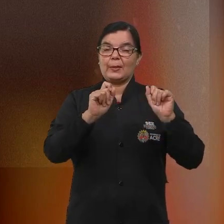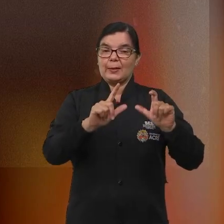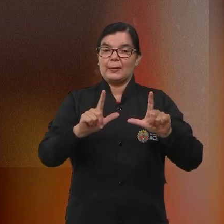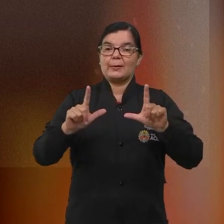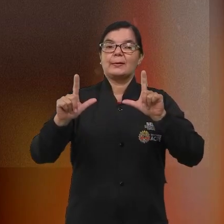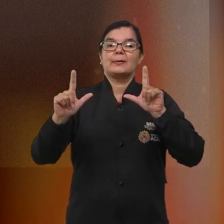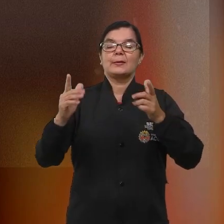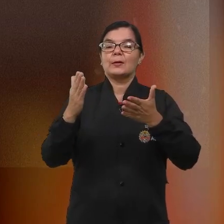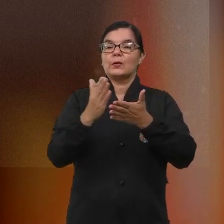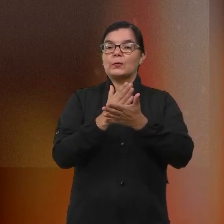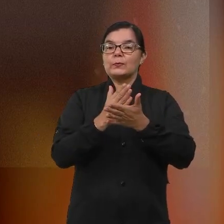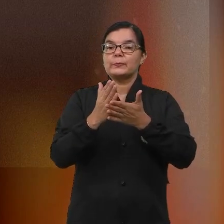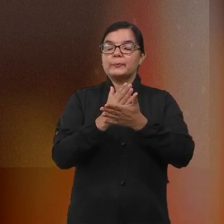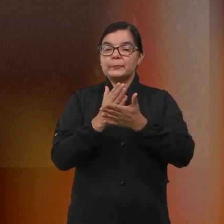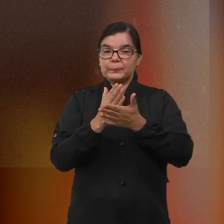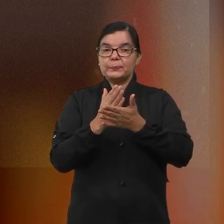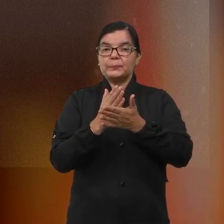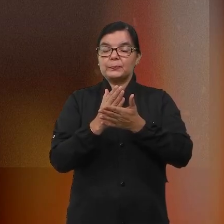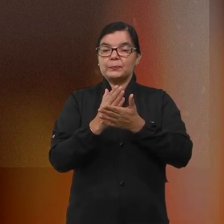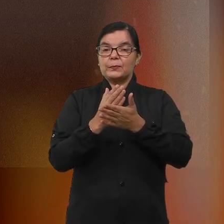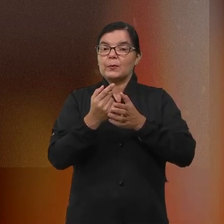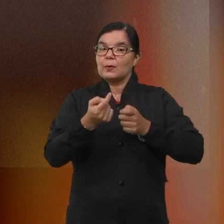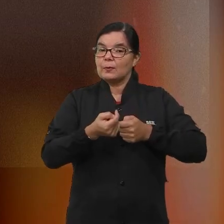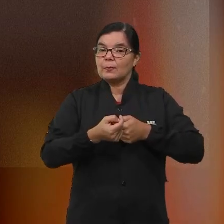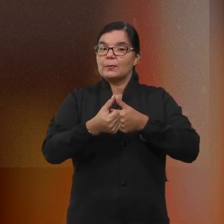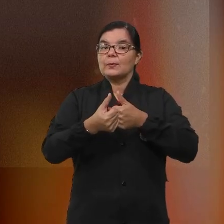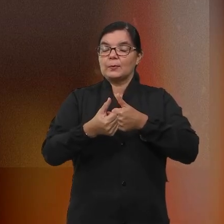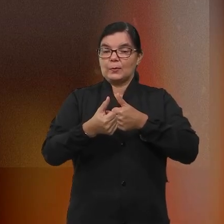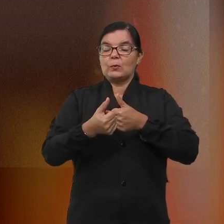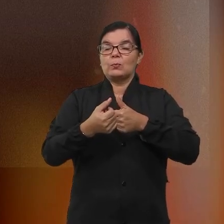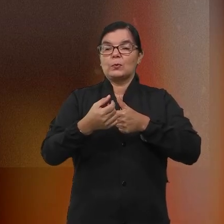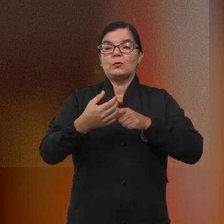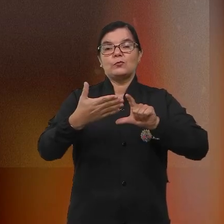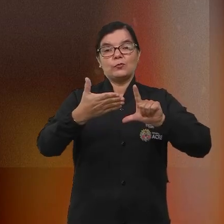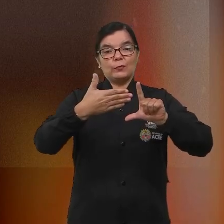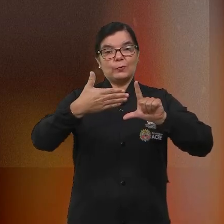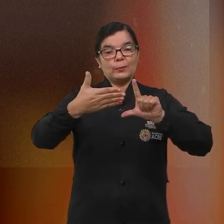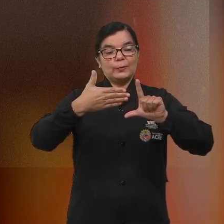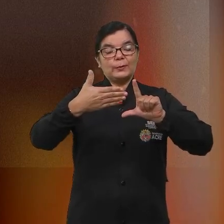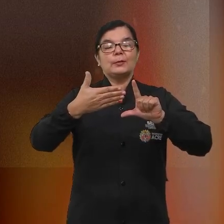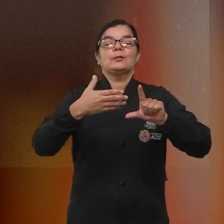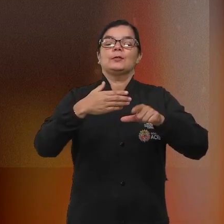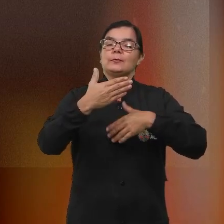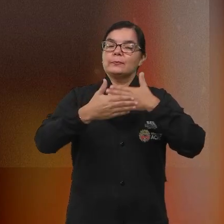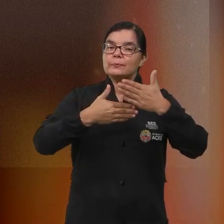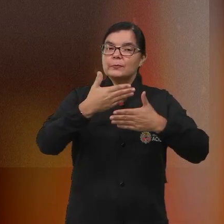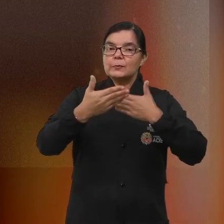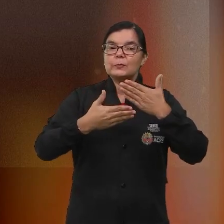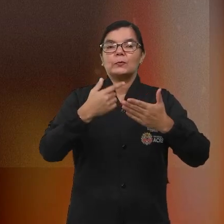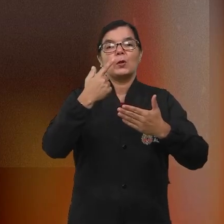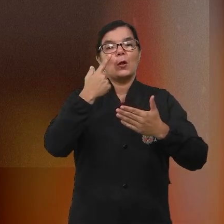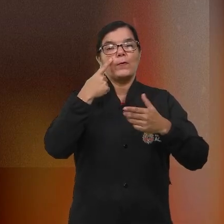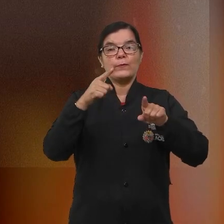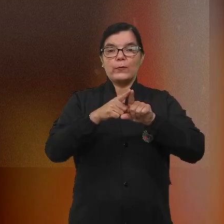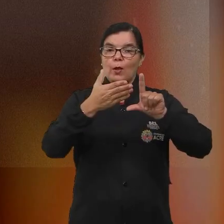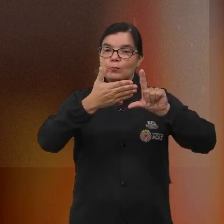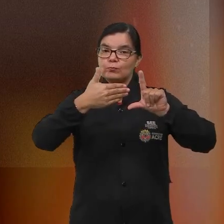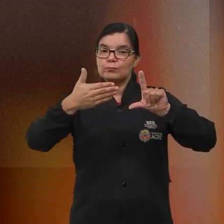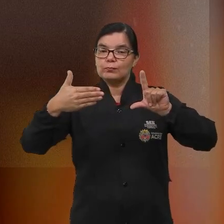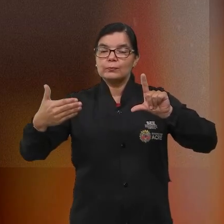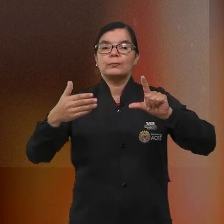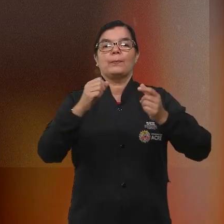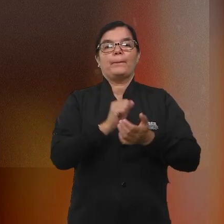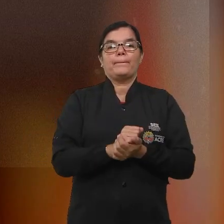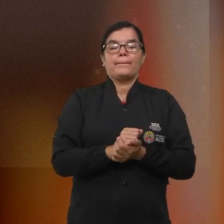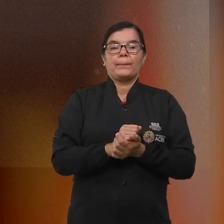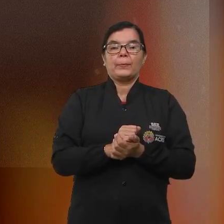tela algumas indicações de plataformas, né? Desse processo todo. Veio a Netflix. Aí